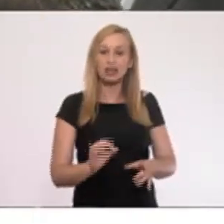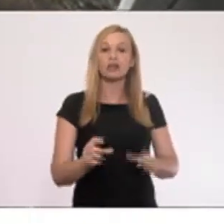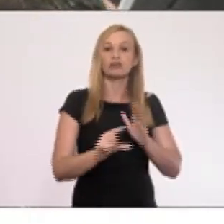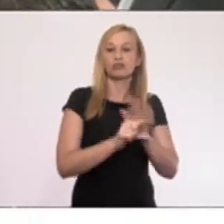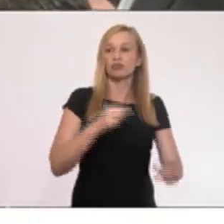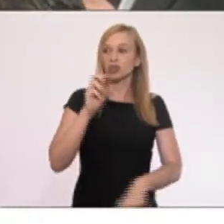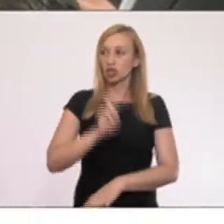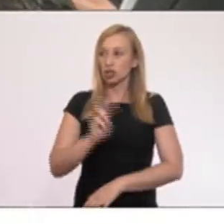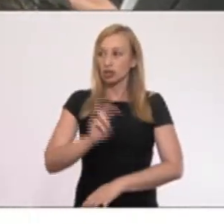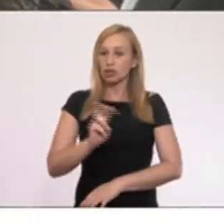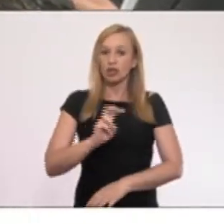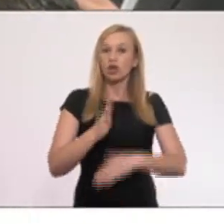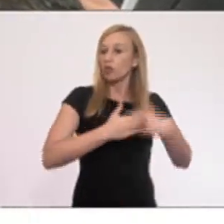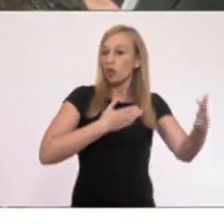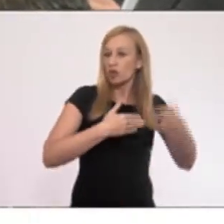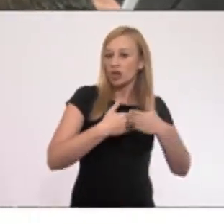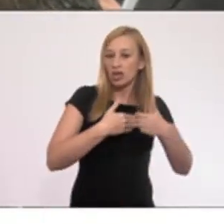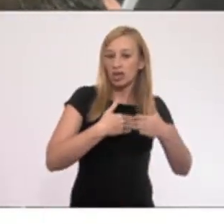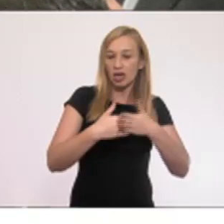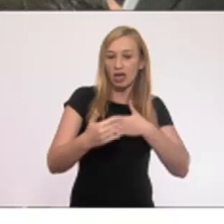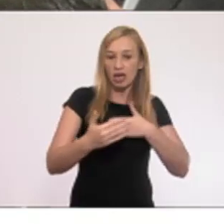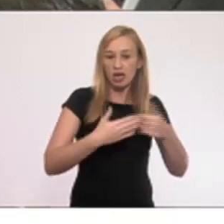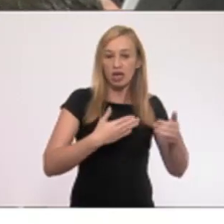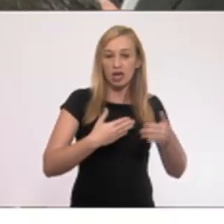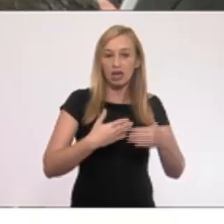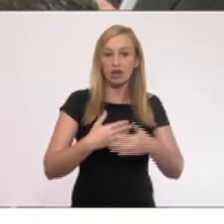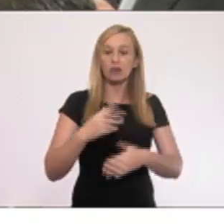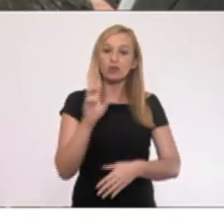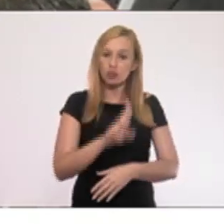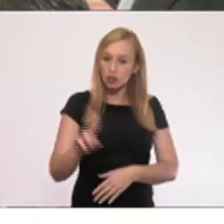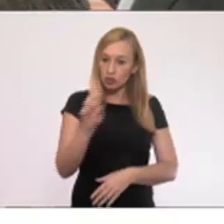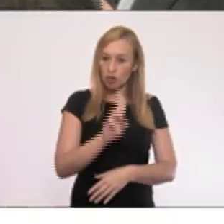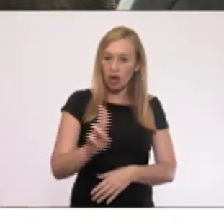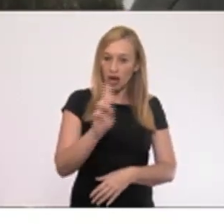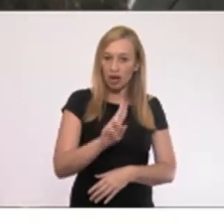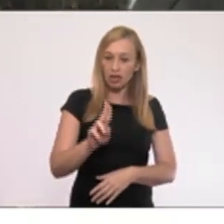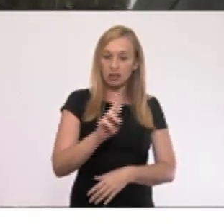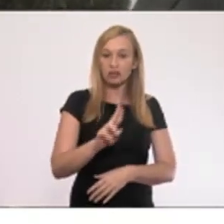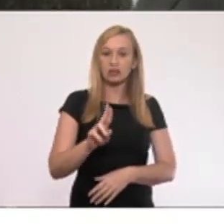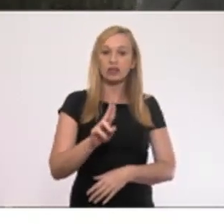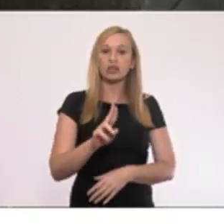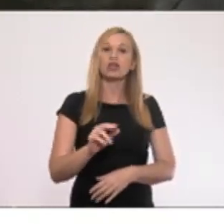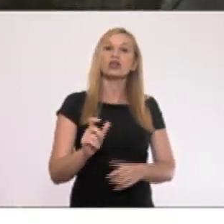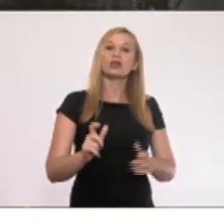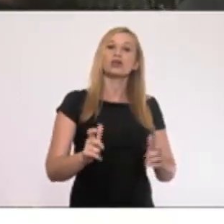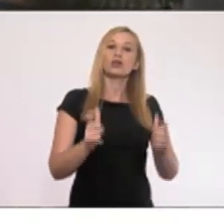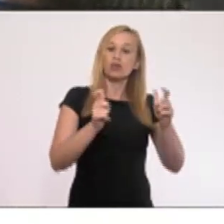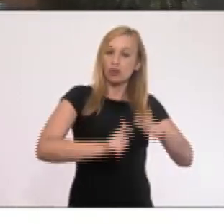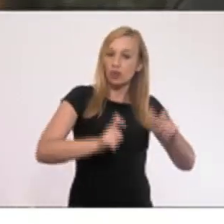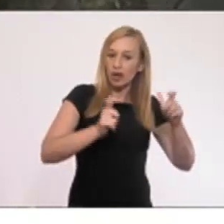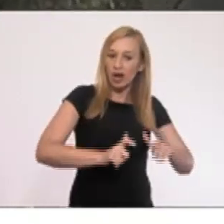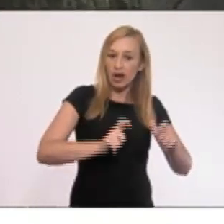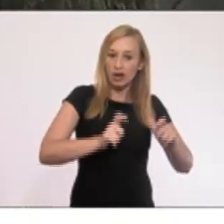5º. Em qualquer hipótese, os usuários das salas de treinamento dos condomínios edilícios